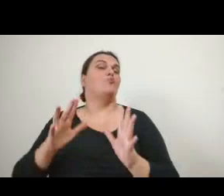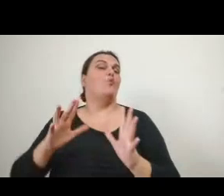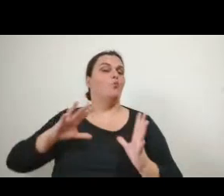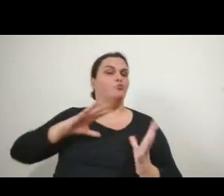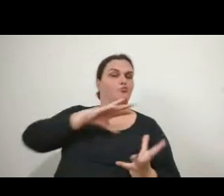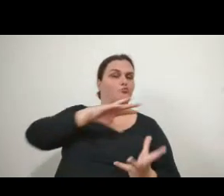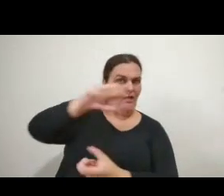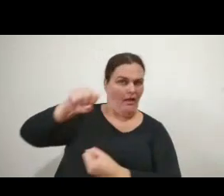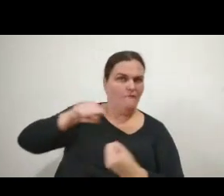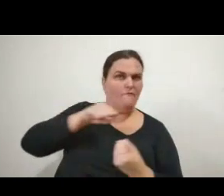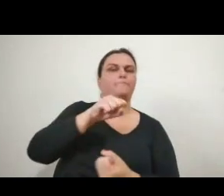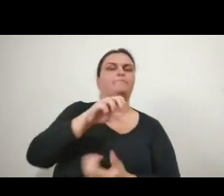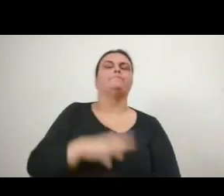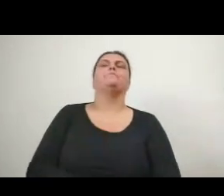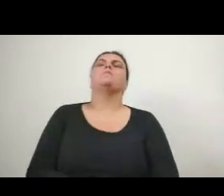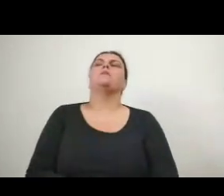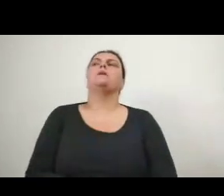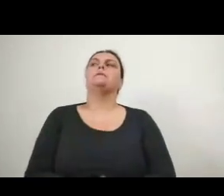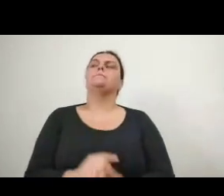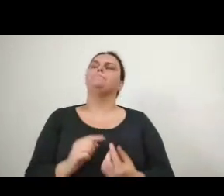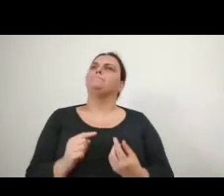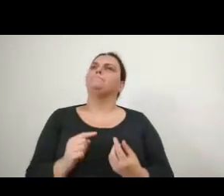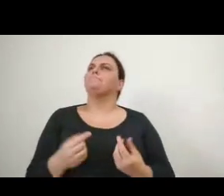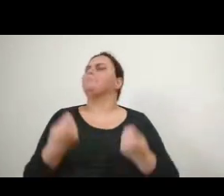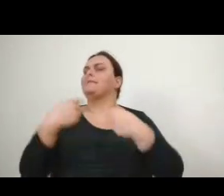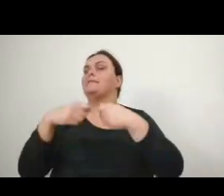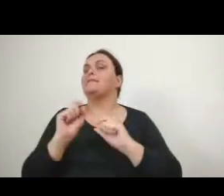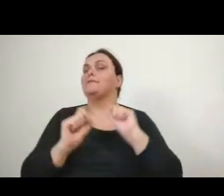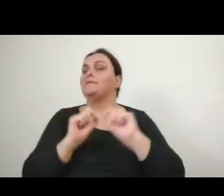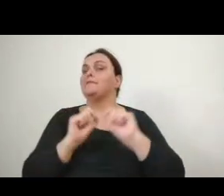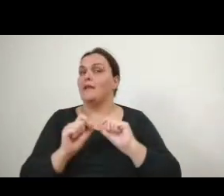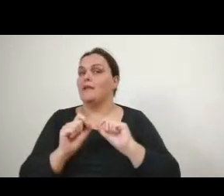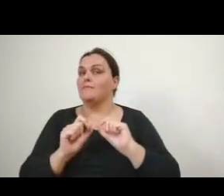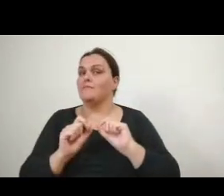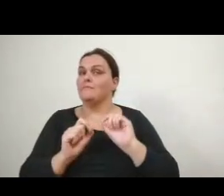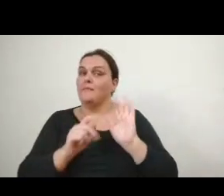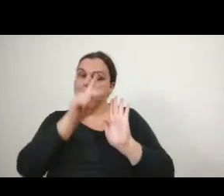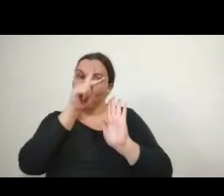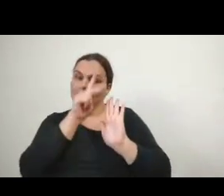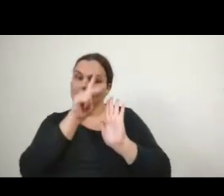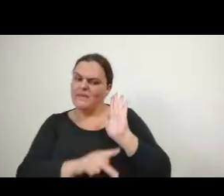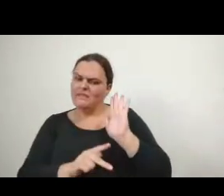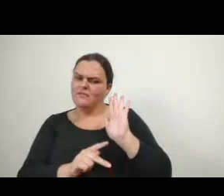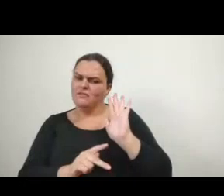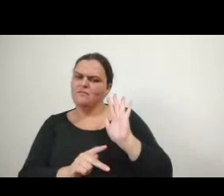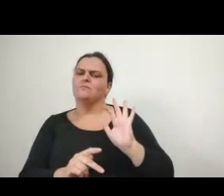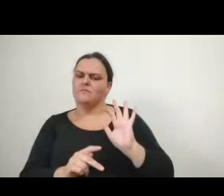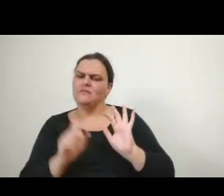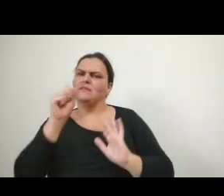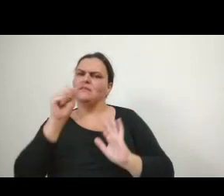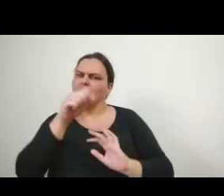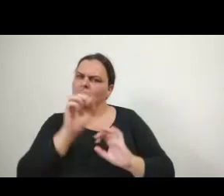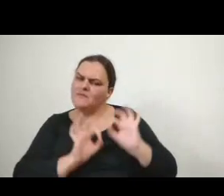O planejamento é super importante, né? A gente tem que